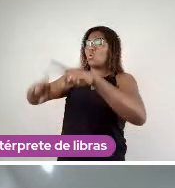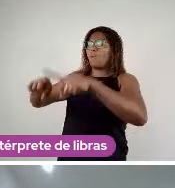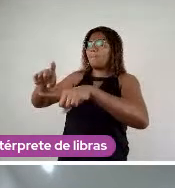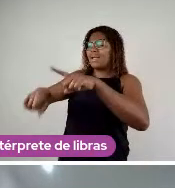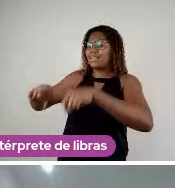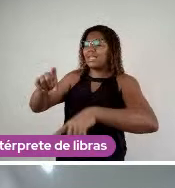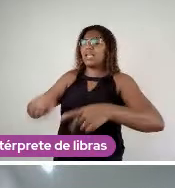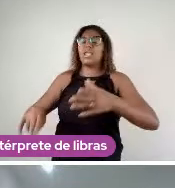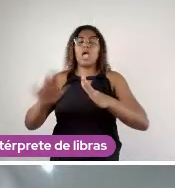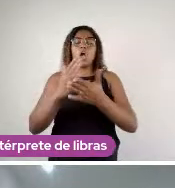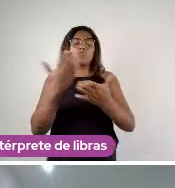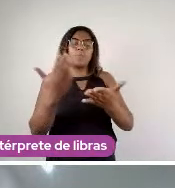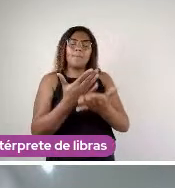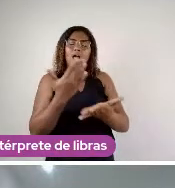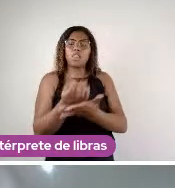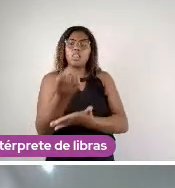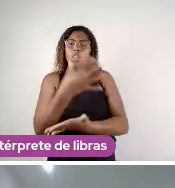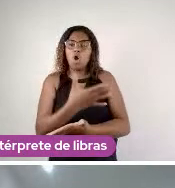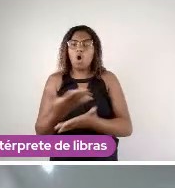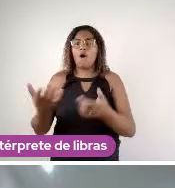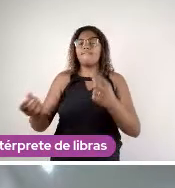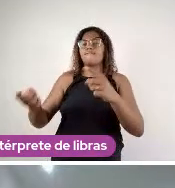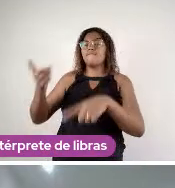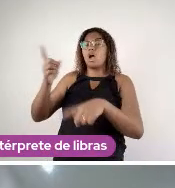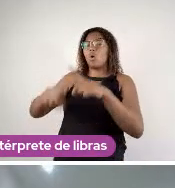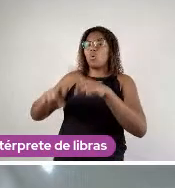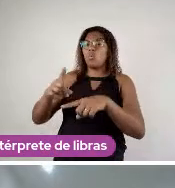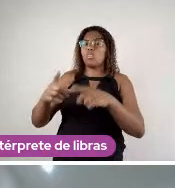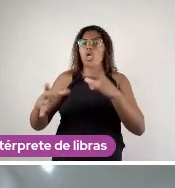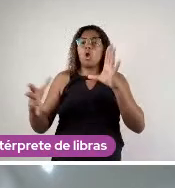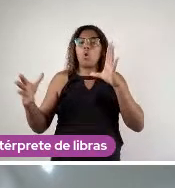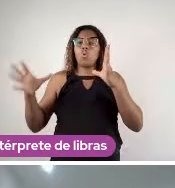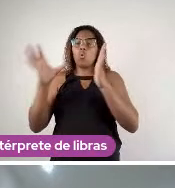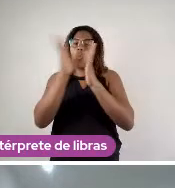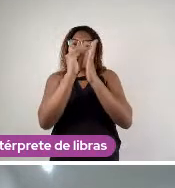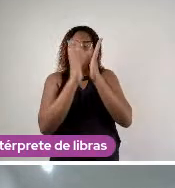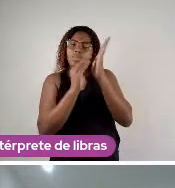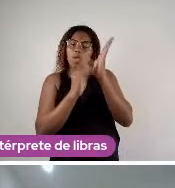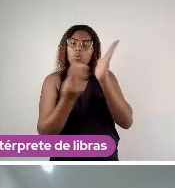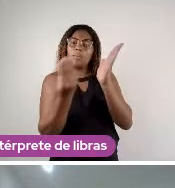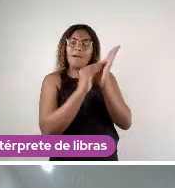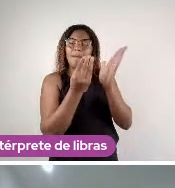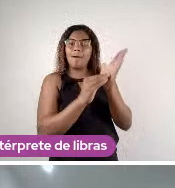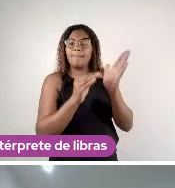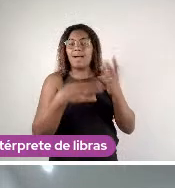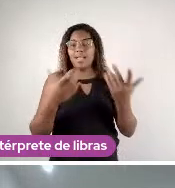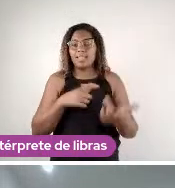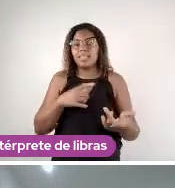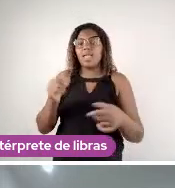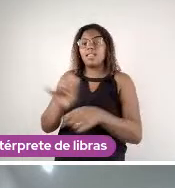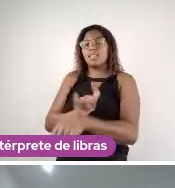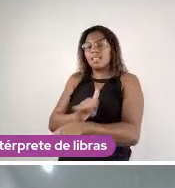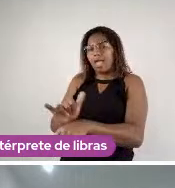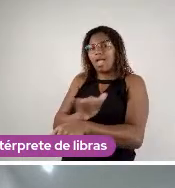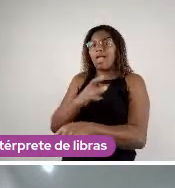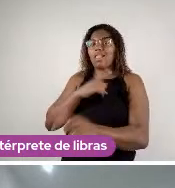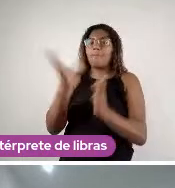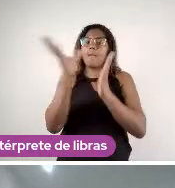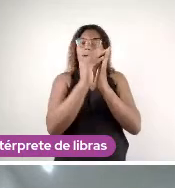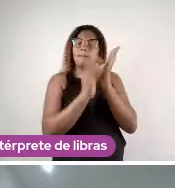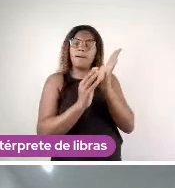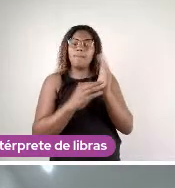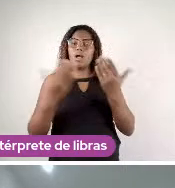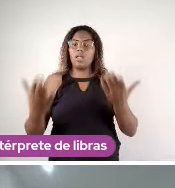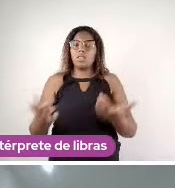páginas, inclusão de conteúdo, então foi uma curadoria mais técnica e de conteúdo também. E no caso da